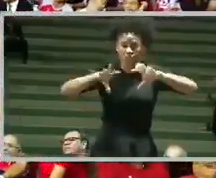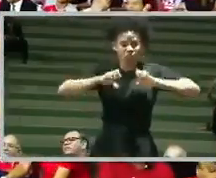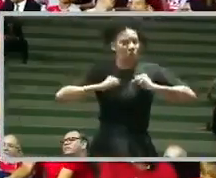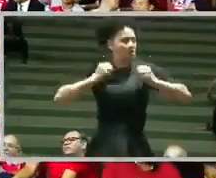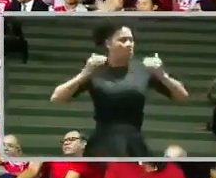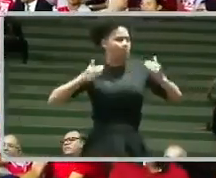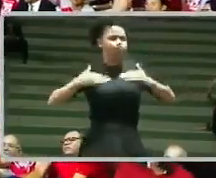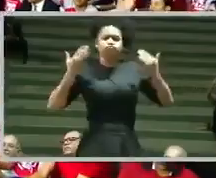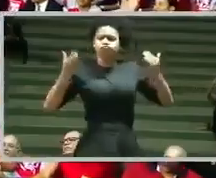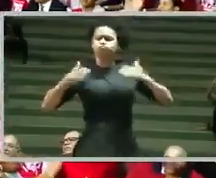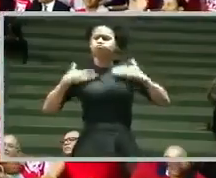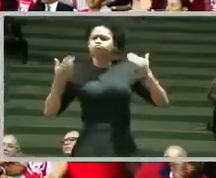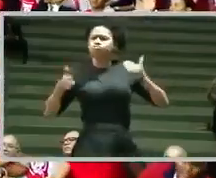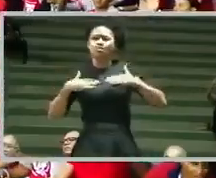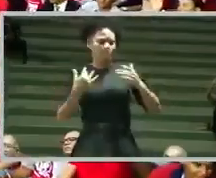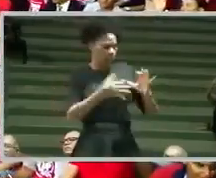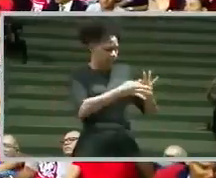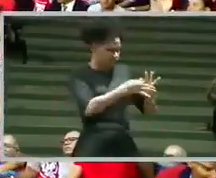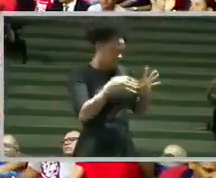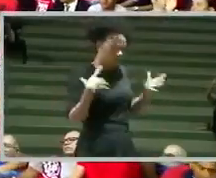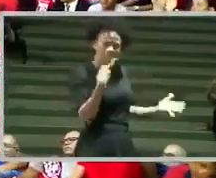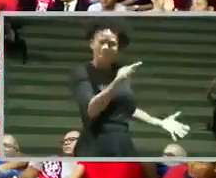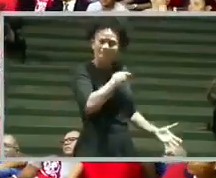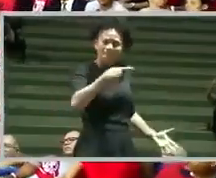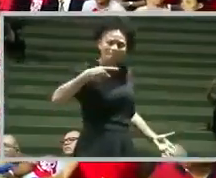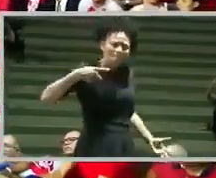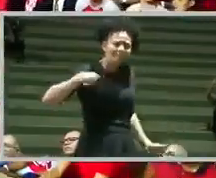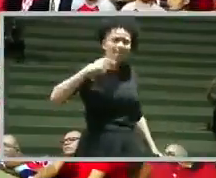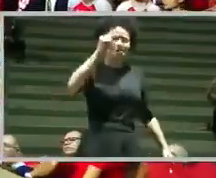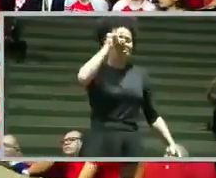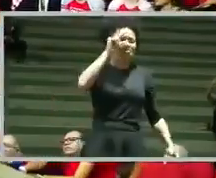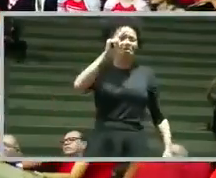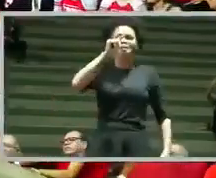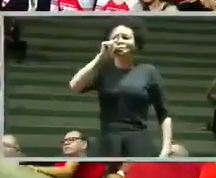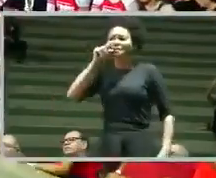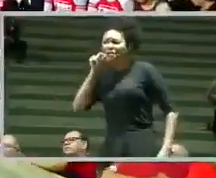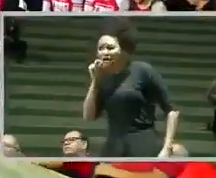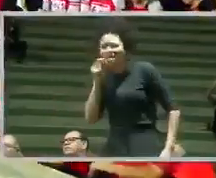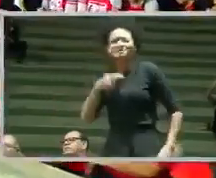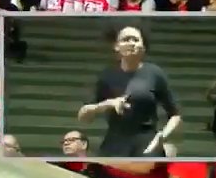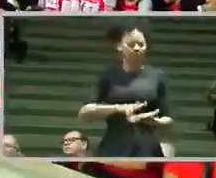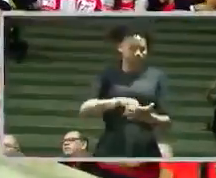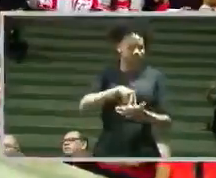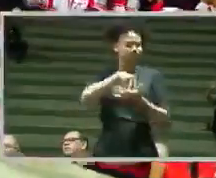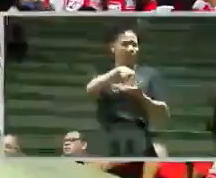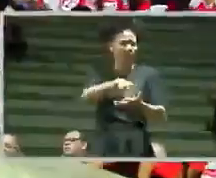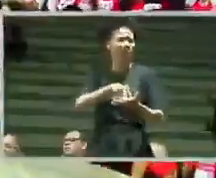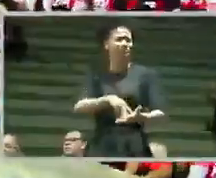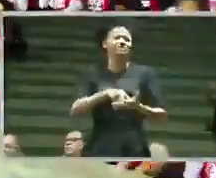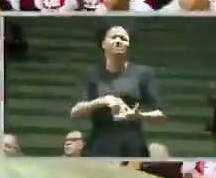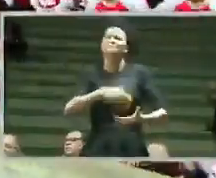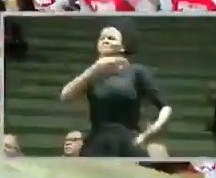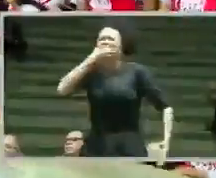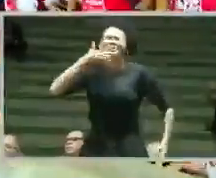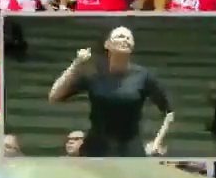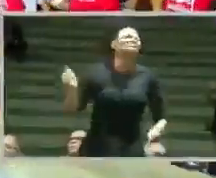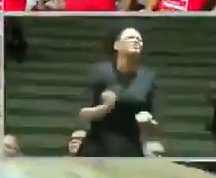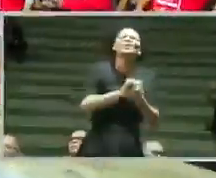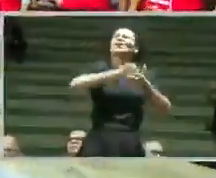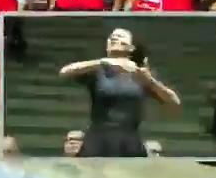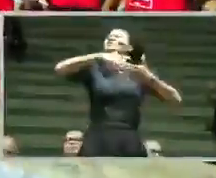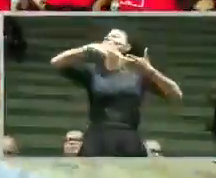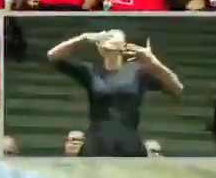alegria? Com a permissão do reverendo Orisvaldo Nunes, se coloque em pé, dando o melhor e o